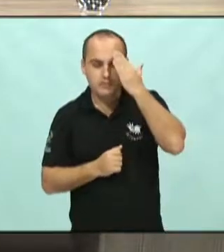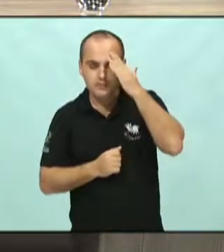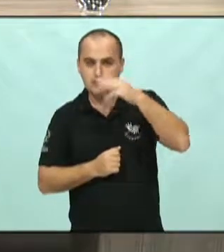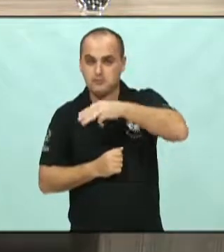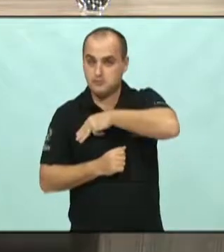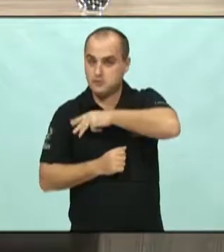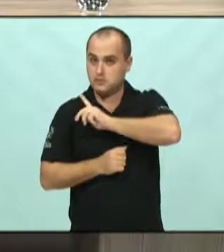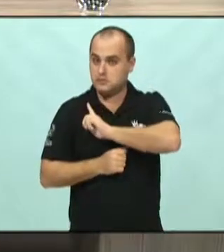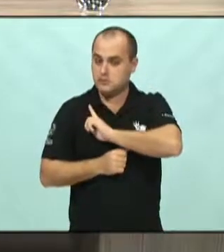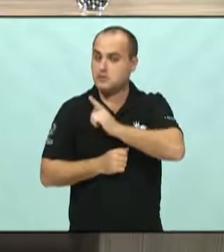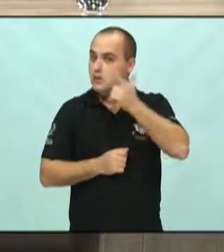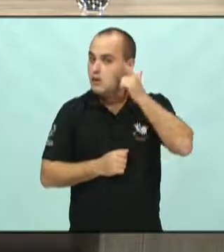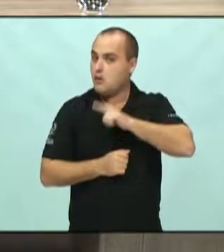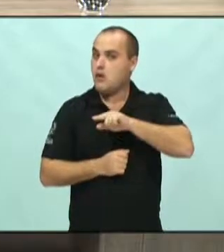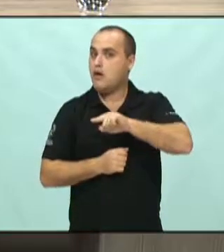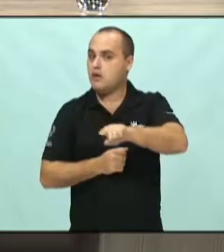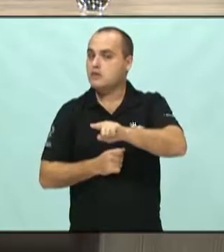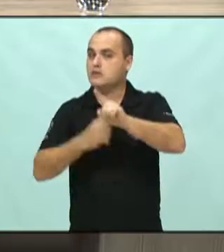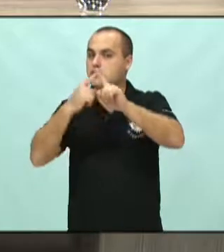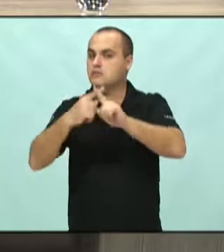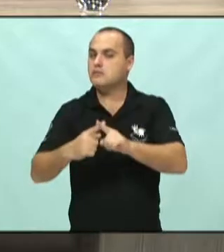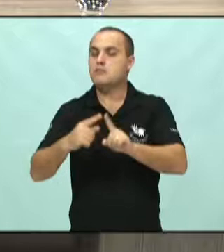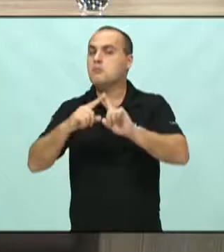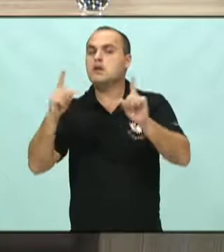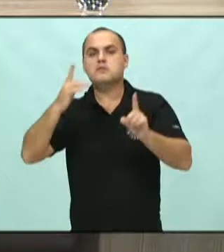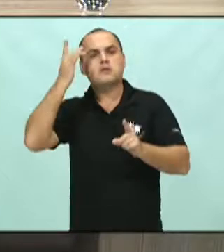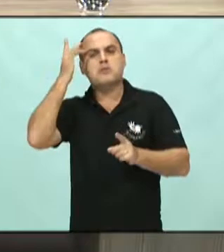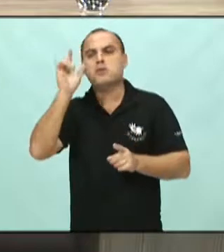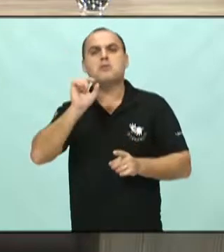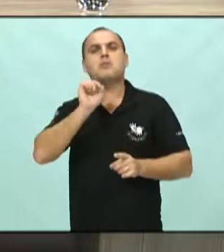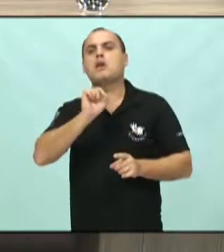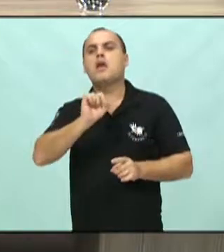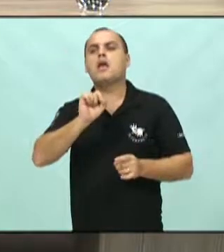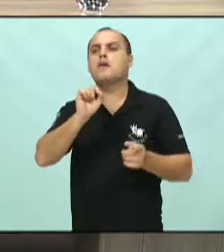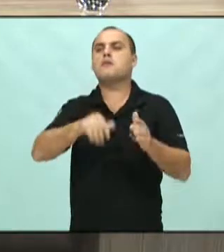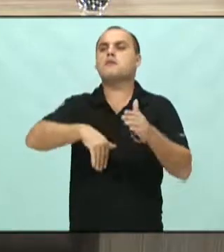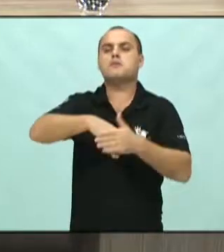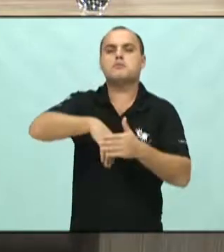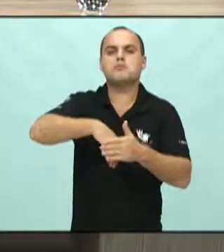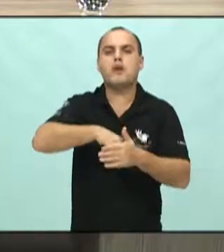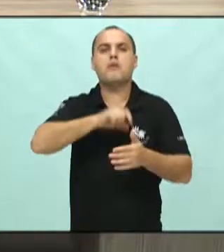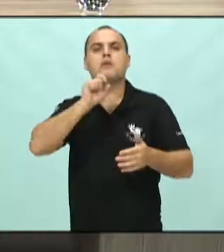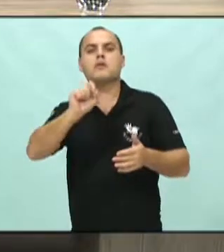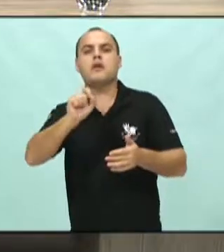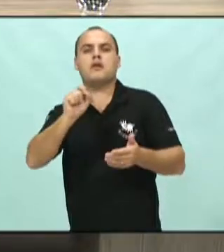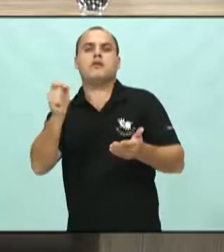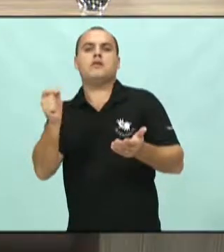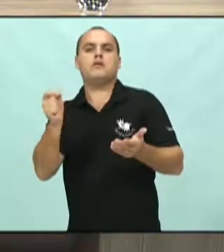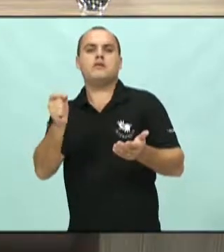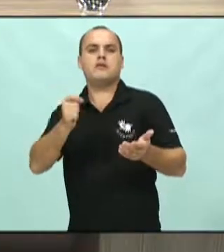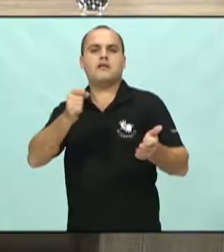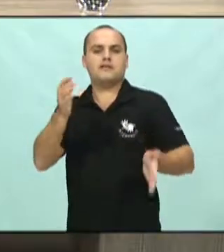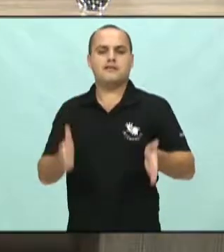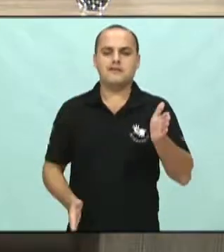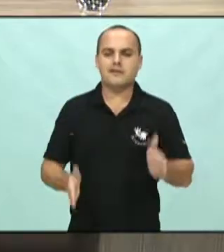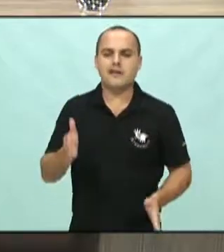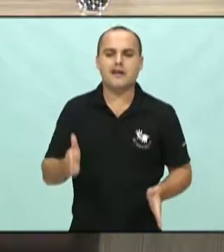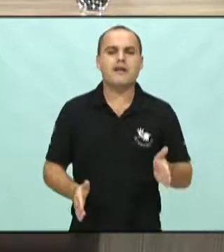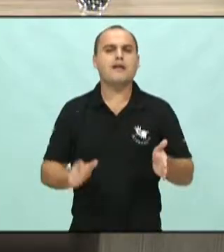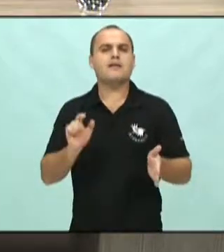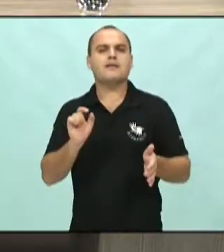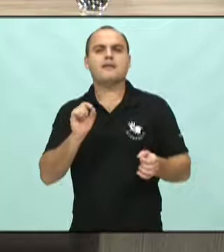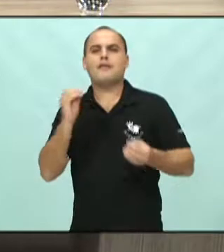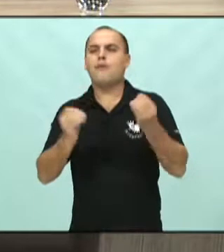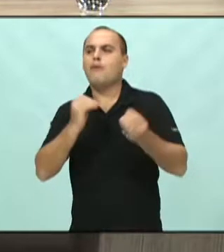campeonato, mas não se sabia os detalhes, com quem jogou, quem eram exatamente os jogadores, qual foi a campanha. E aí eu me propus